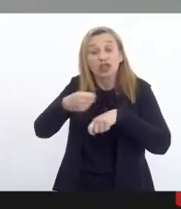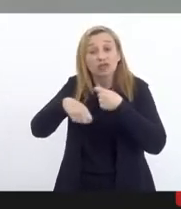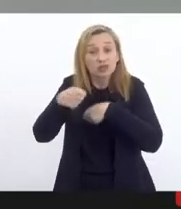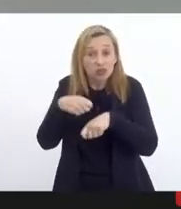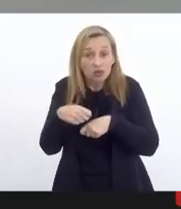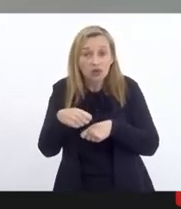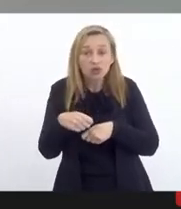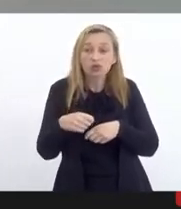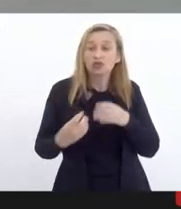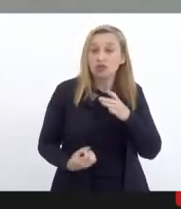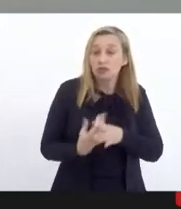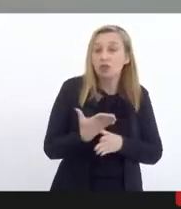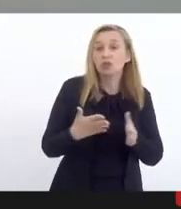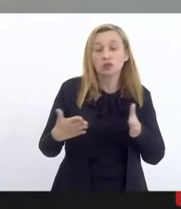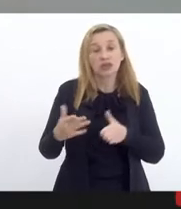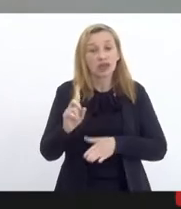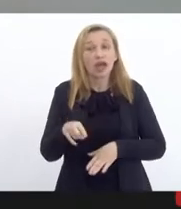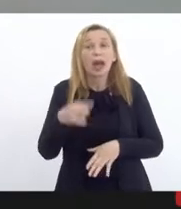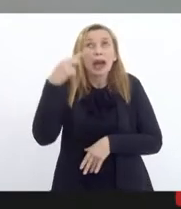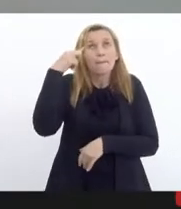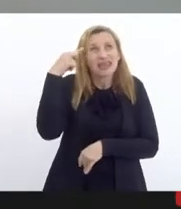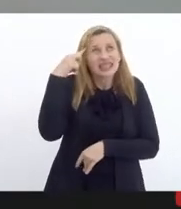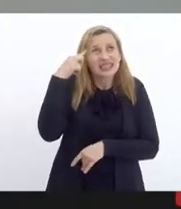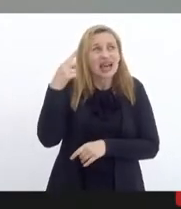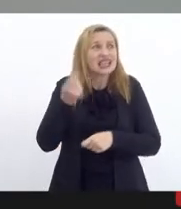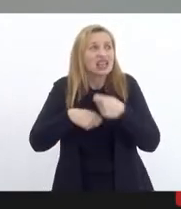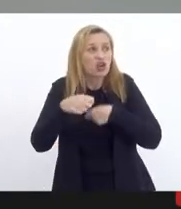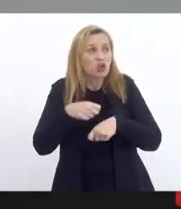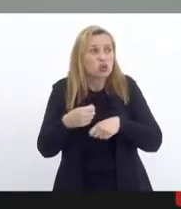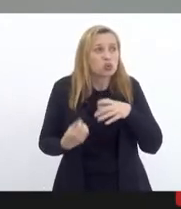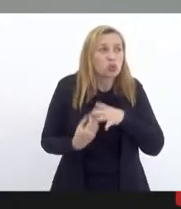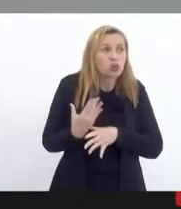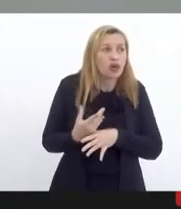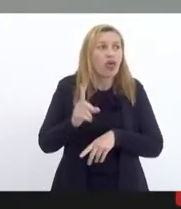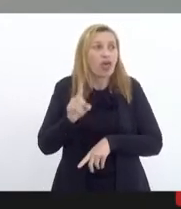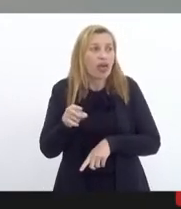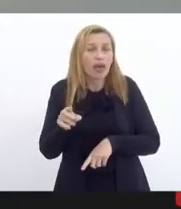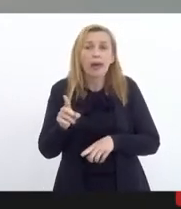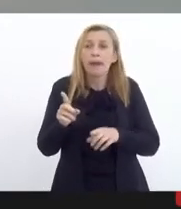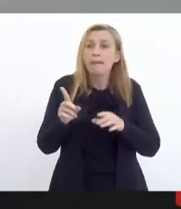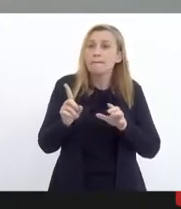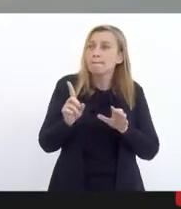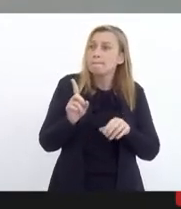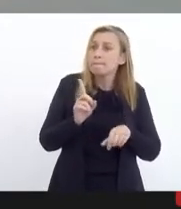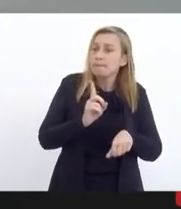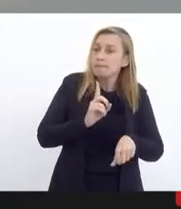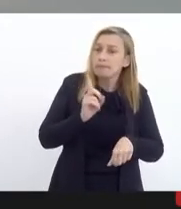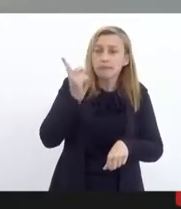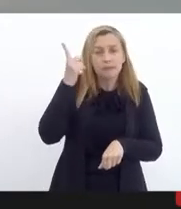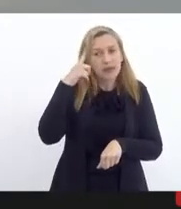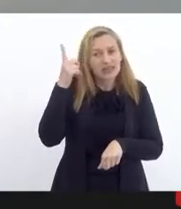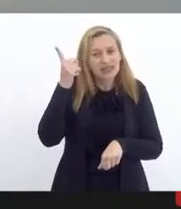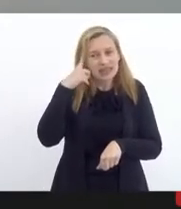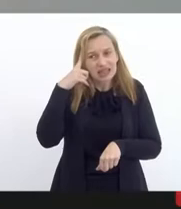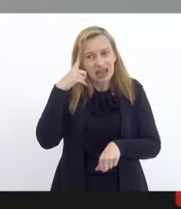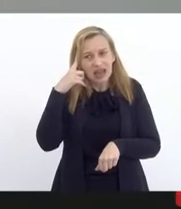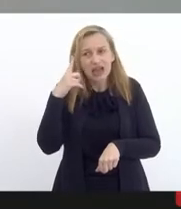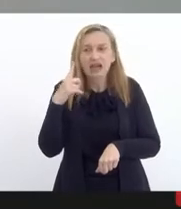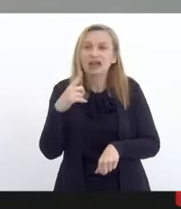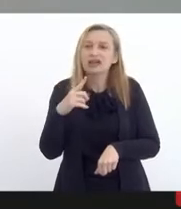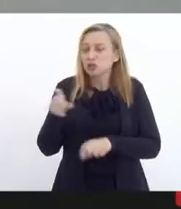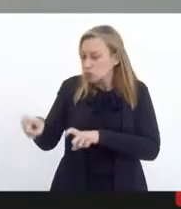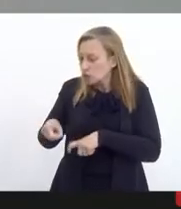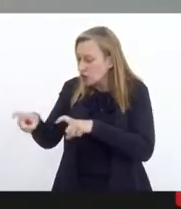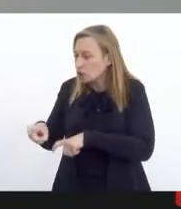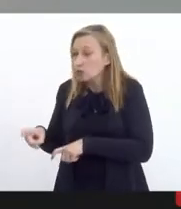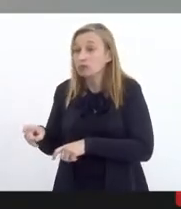Né? Pensar em negócio produtivo, temos que pensar na inserção do interior, que tem um